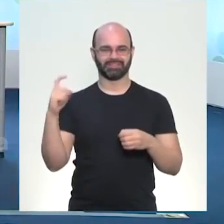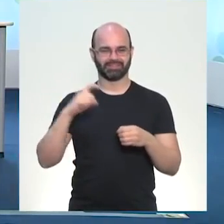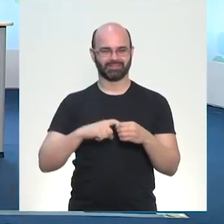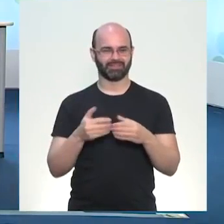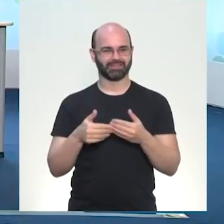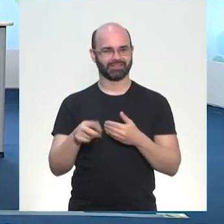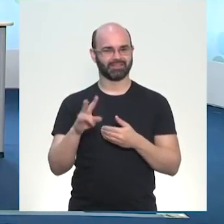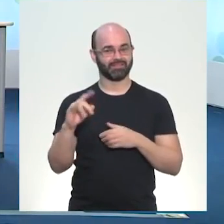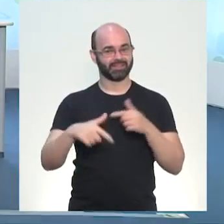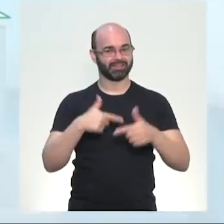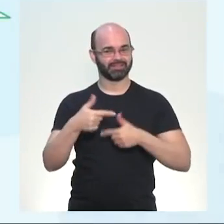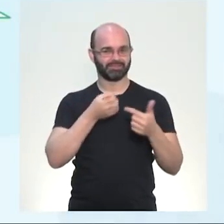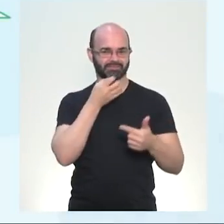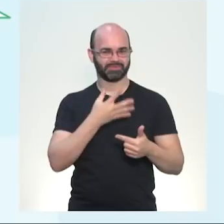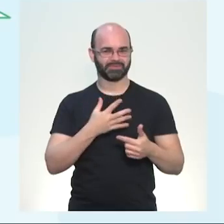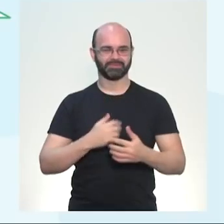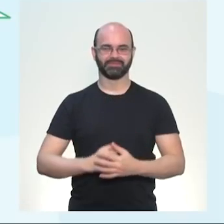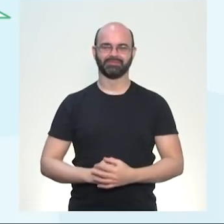retorna. Bom trabalho.